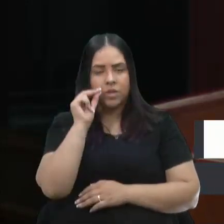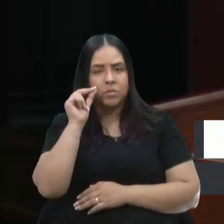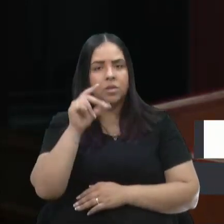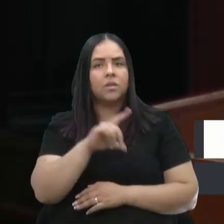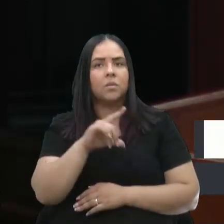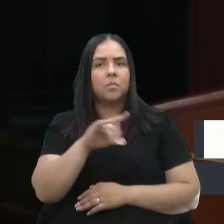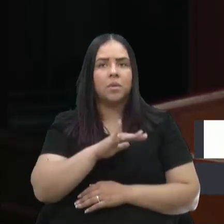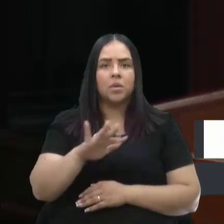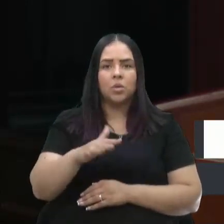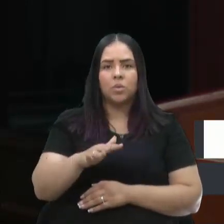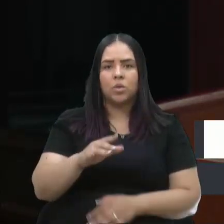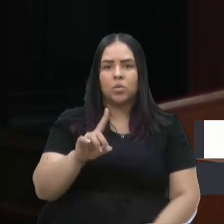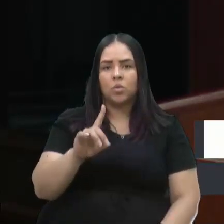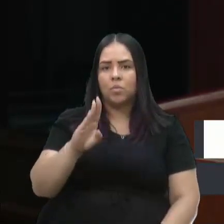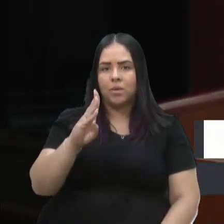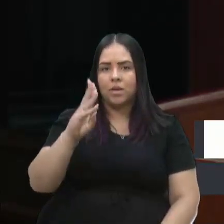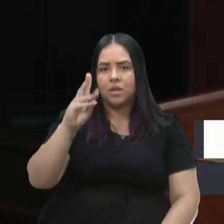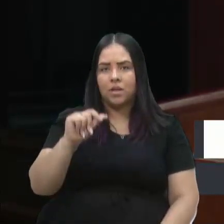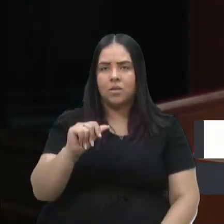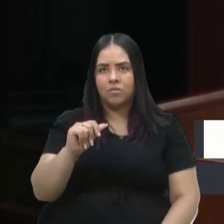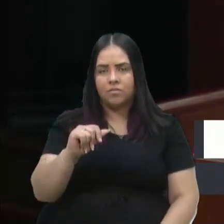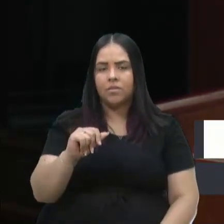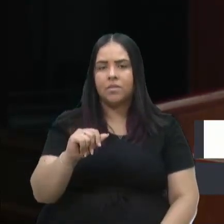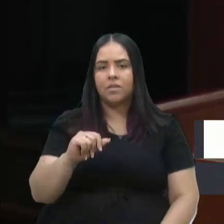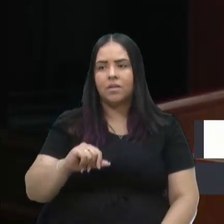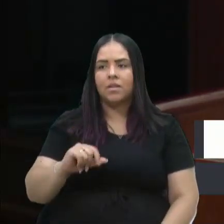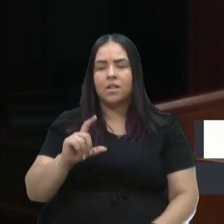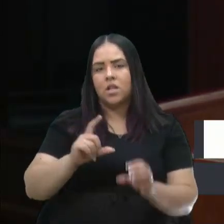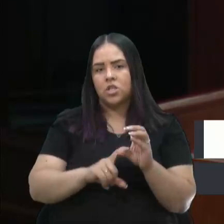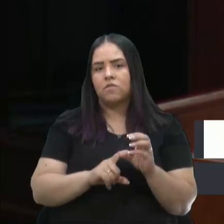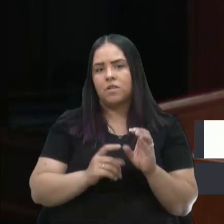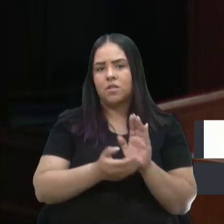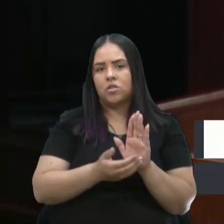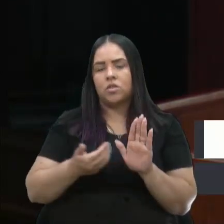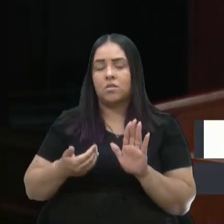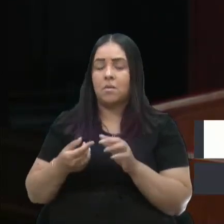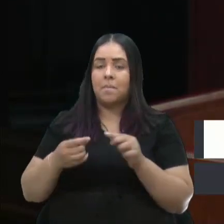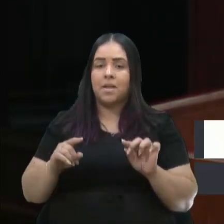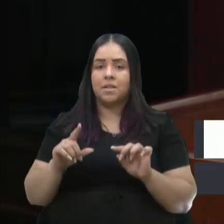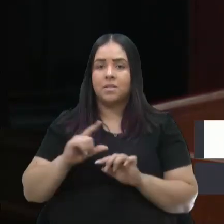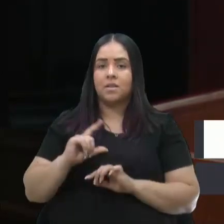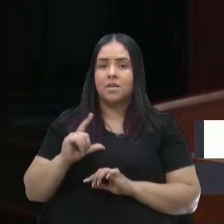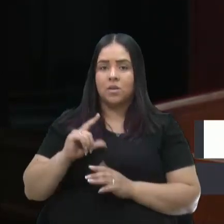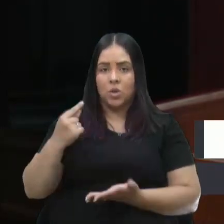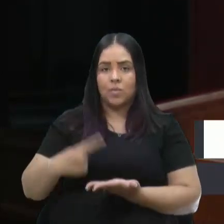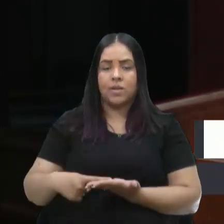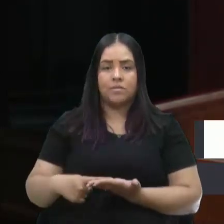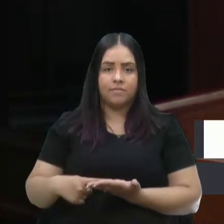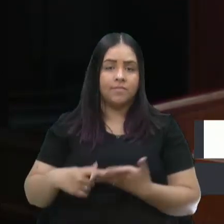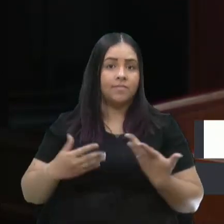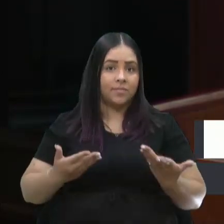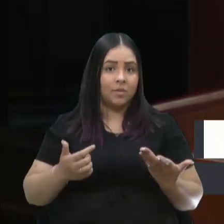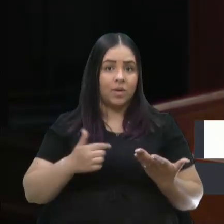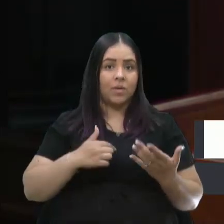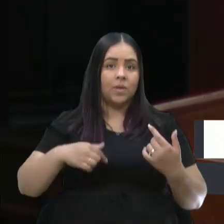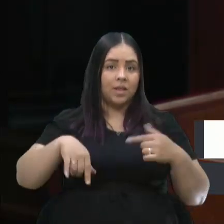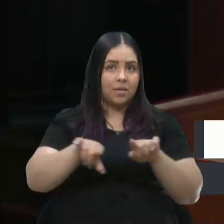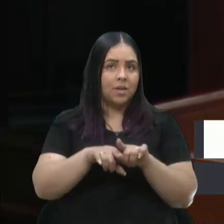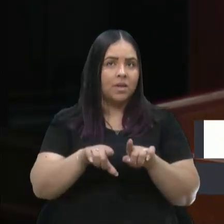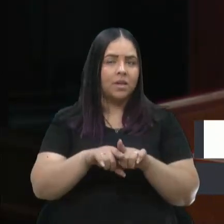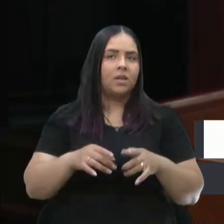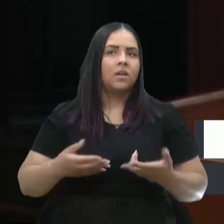de mais ou menos 1 bilhão desta dívida, mas que houve um consenso. Então, eu também fico um